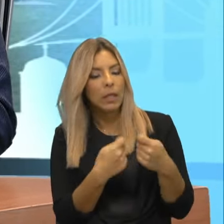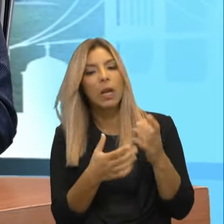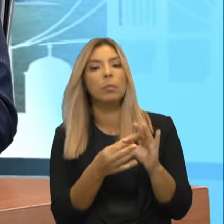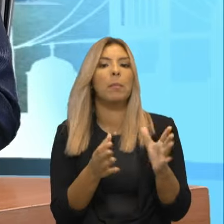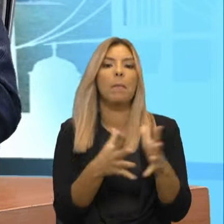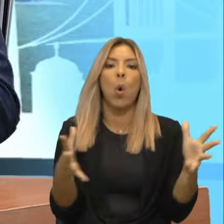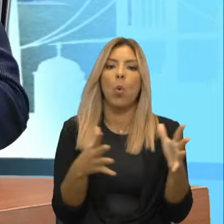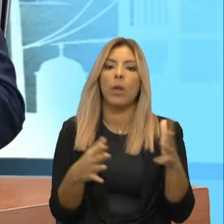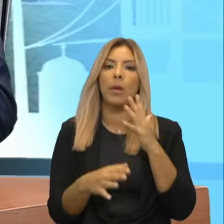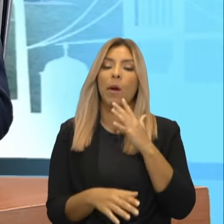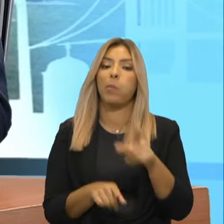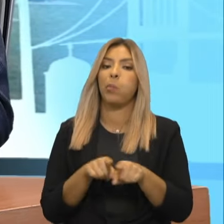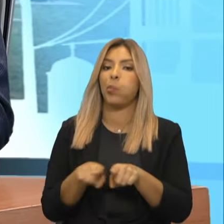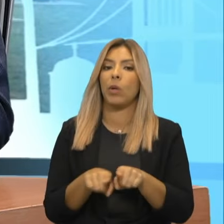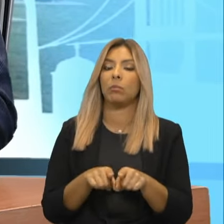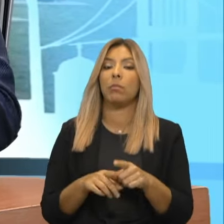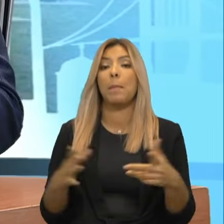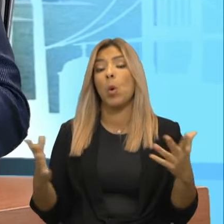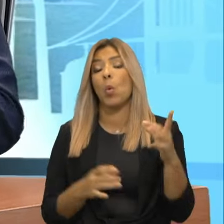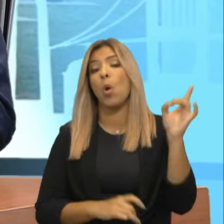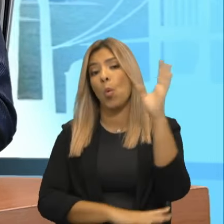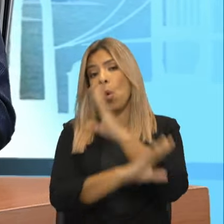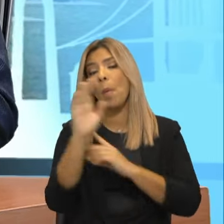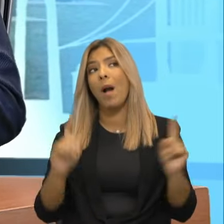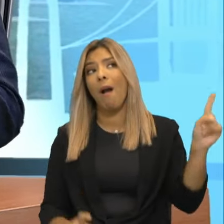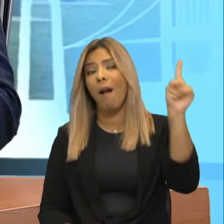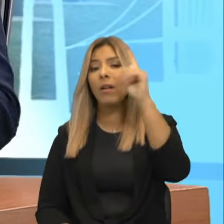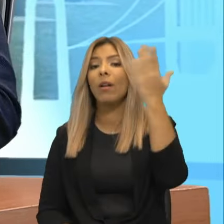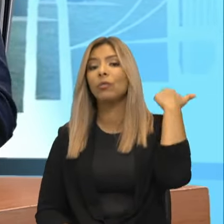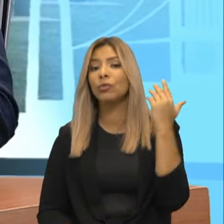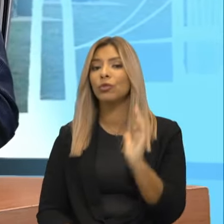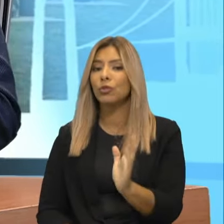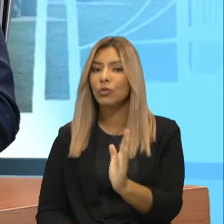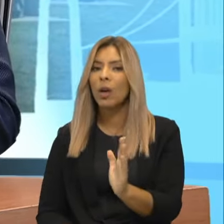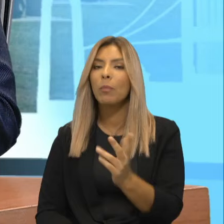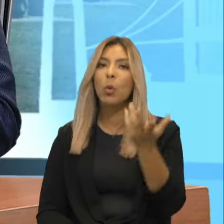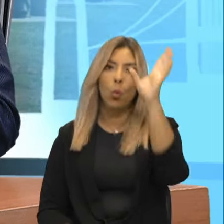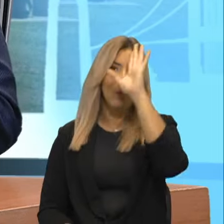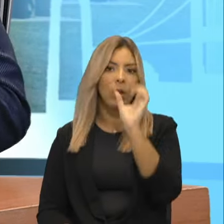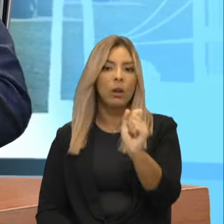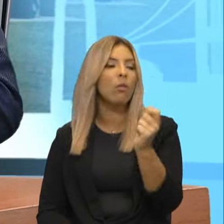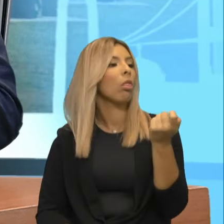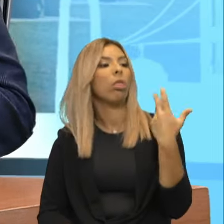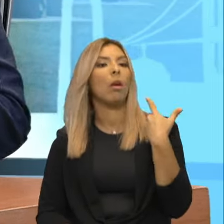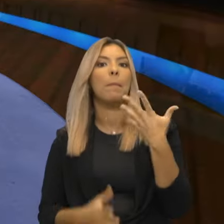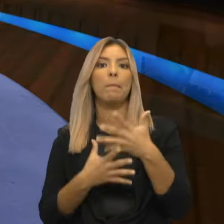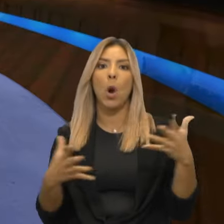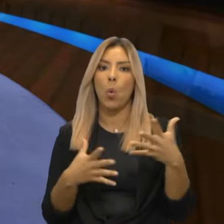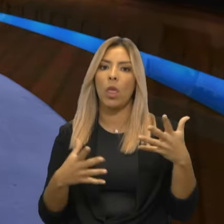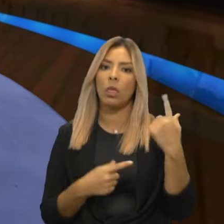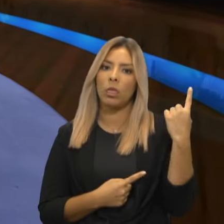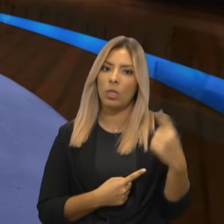maioritários. A tendência é essa em toda a Europa, nós já experimentámos isso. Tivemos, por acaso, um governo recente de maioria absoluta, mas na maior parte dos